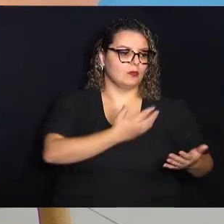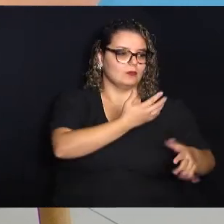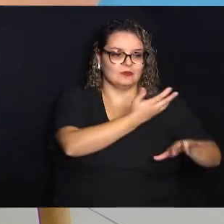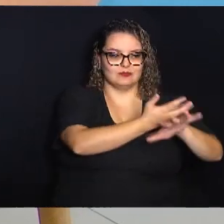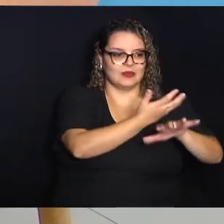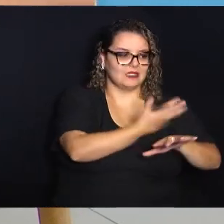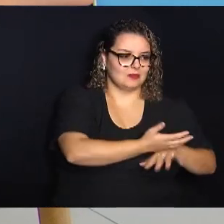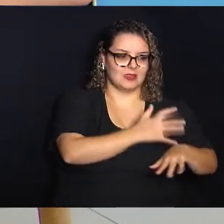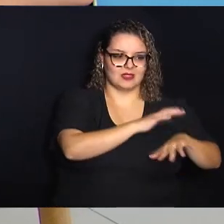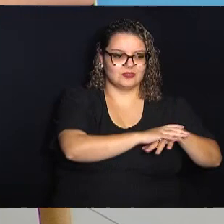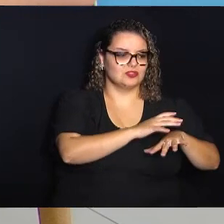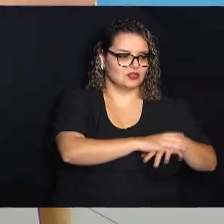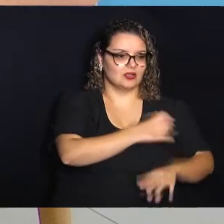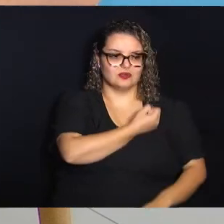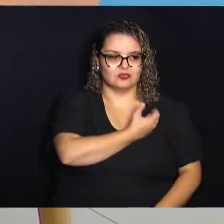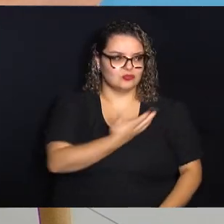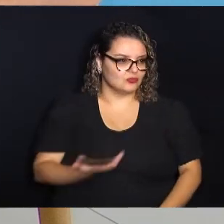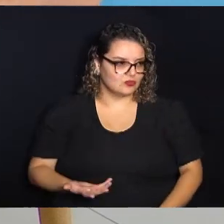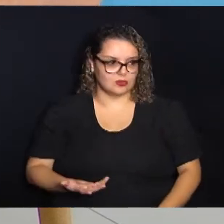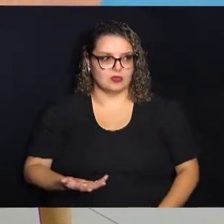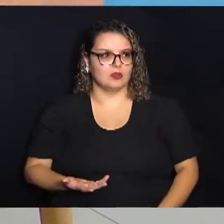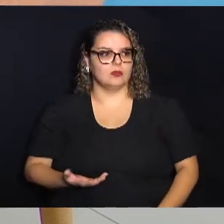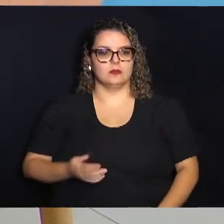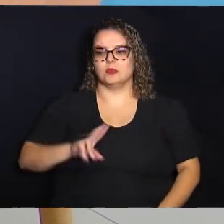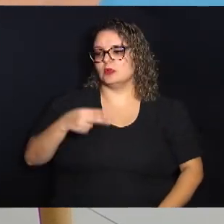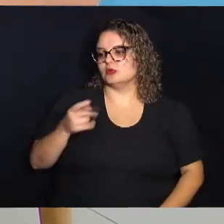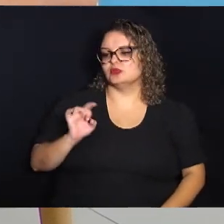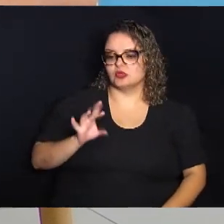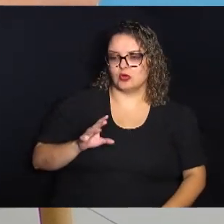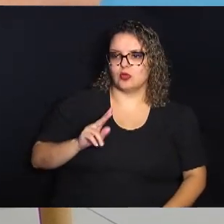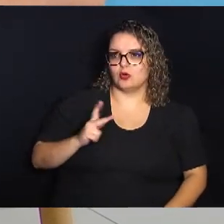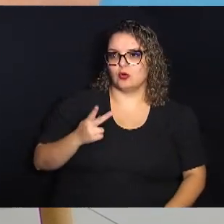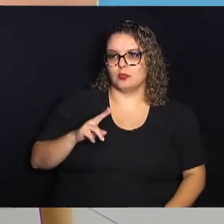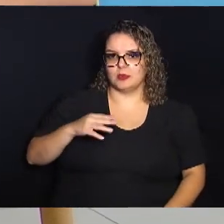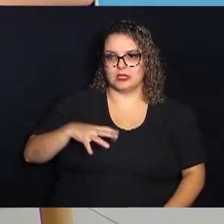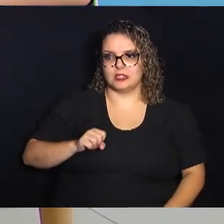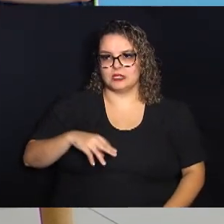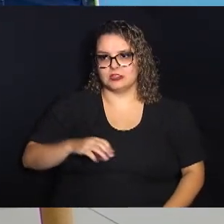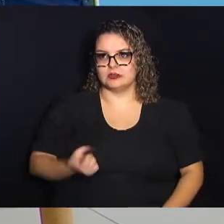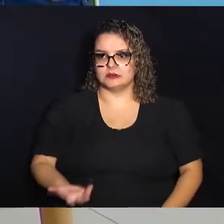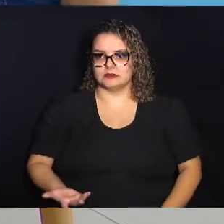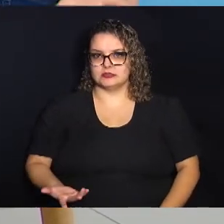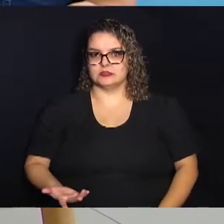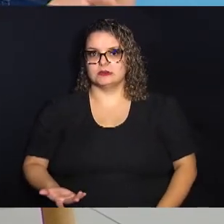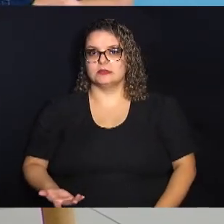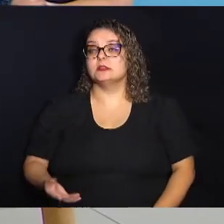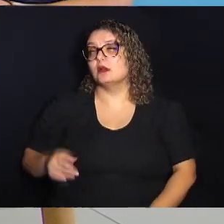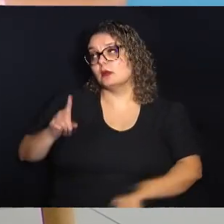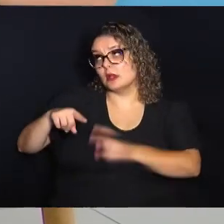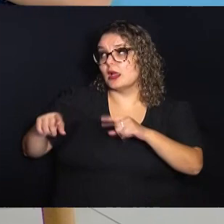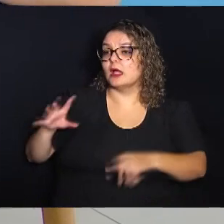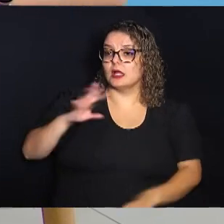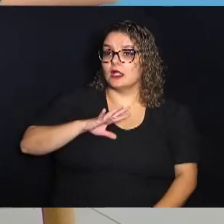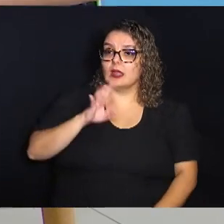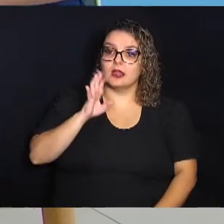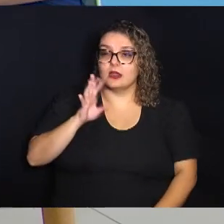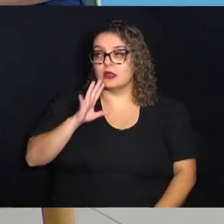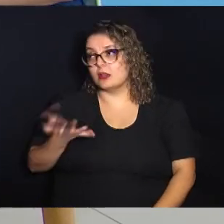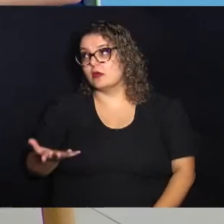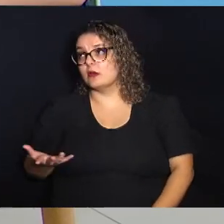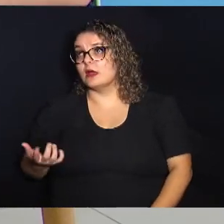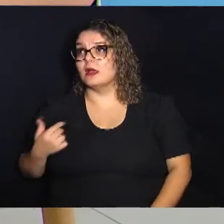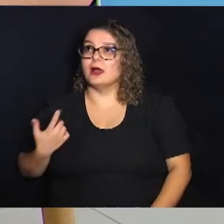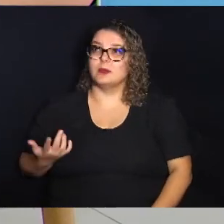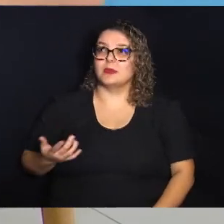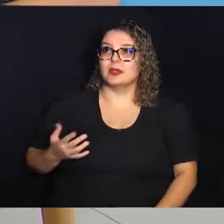outro dia só humanas? É interessante intercalar sim, até porque, né, você deu exemplo, né? Tenho mais dificuldade com as exatas, gosto mais de português,